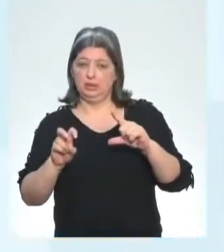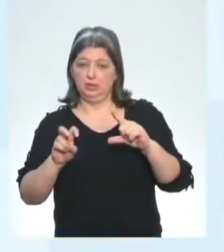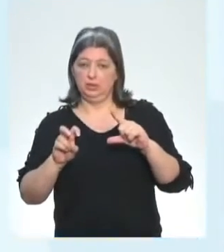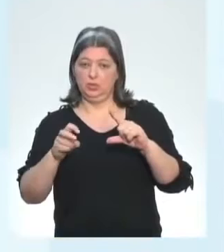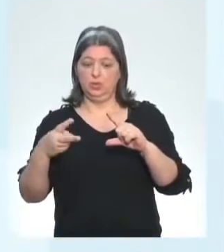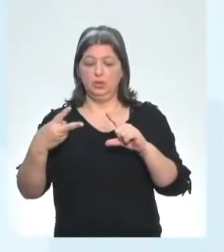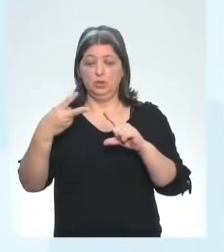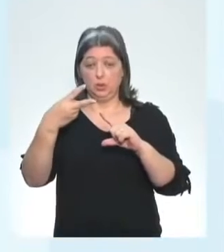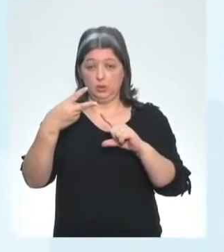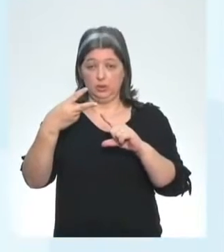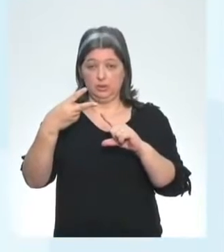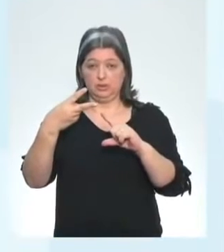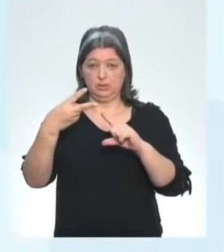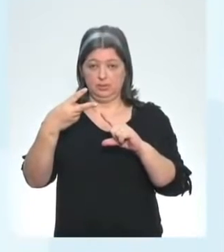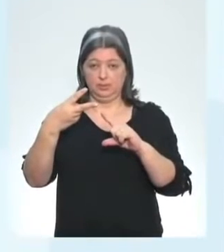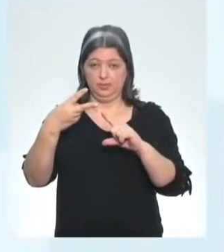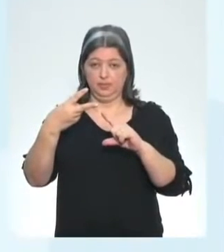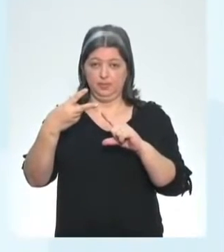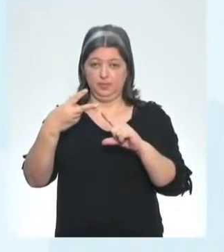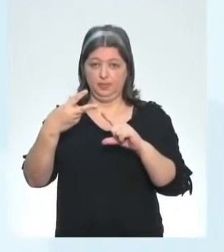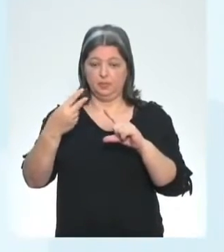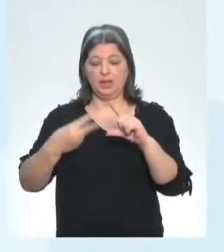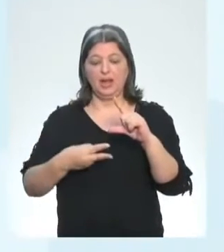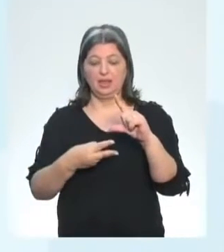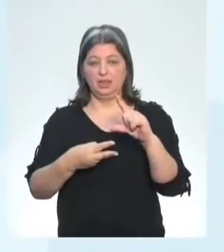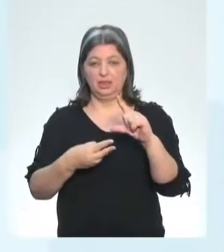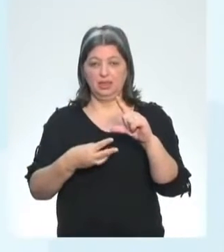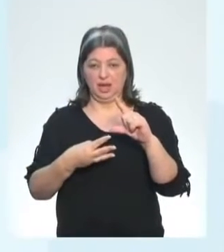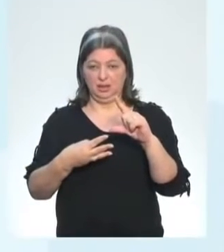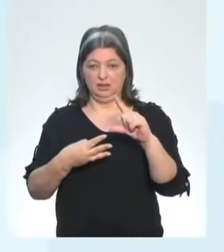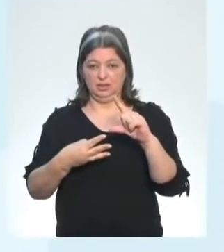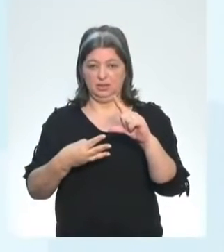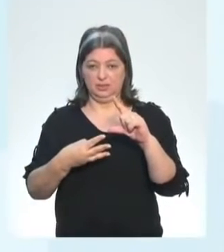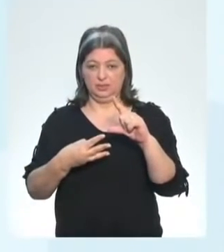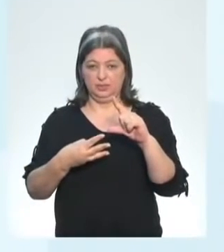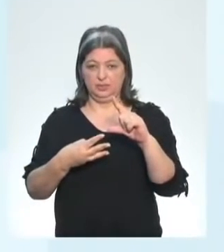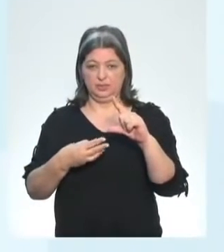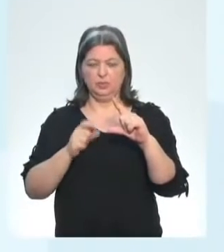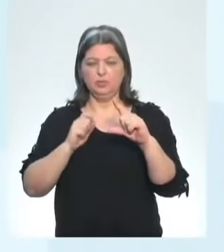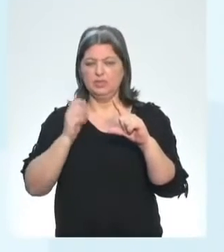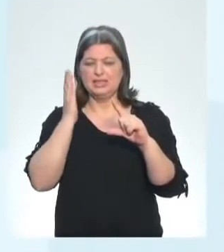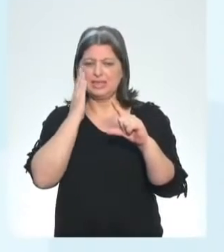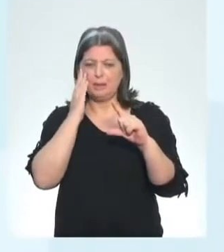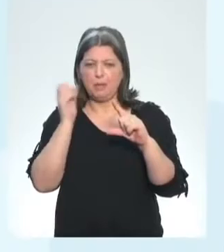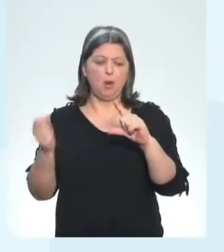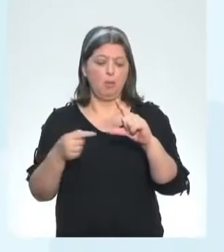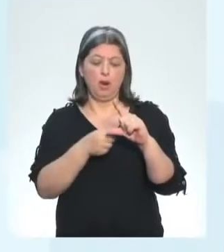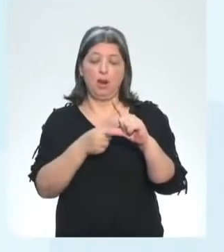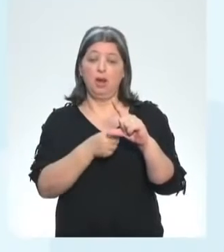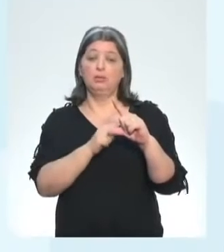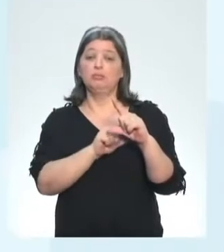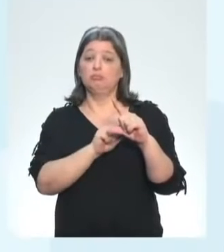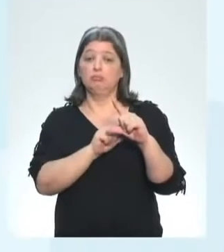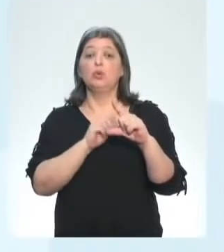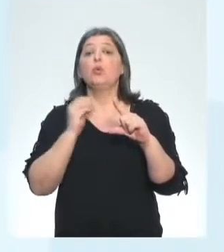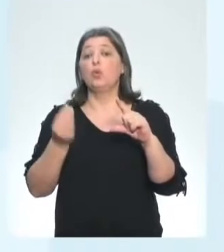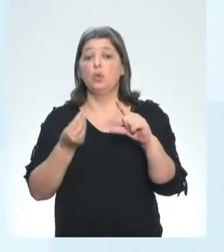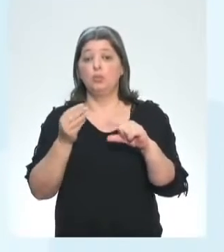pedacinho vale 2, este pedaço vale 3, e eu quero saber quem é este lado aqui, ó. Como que a gente pode